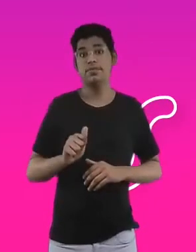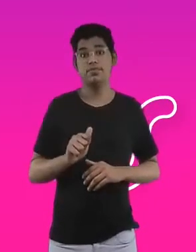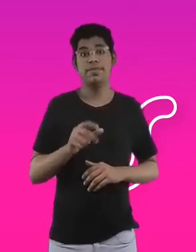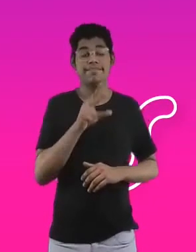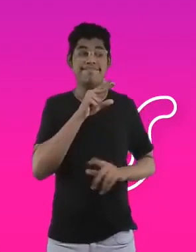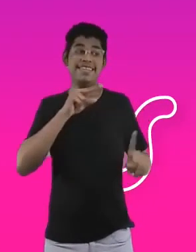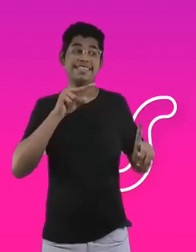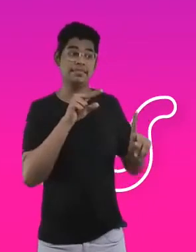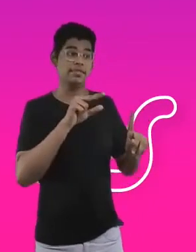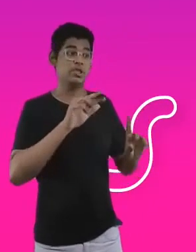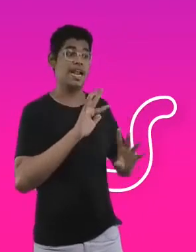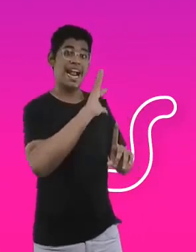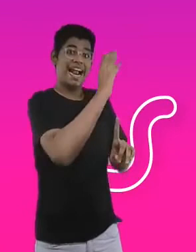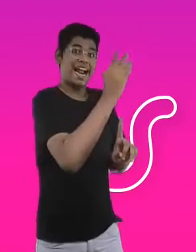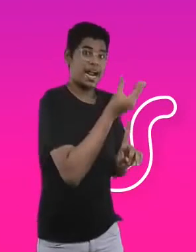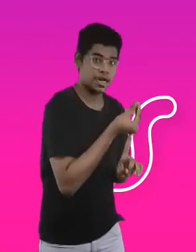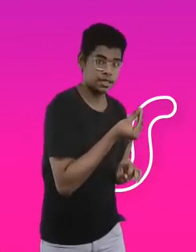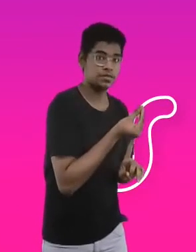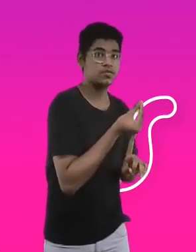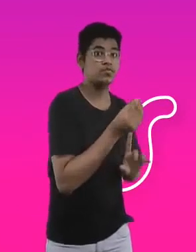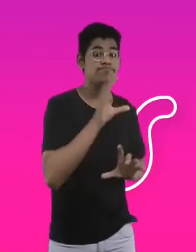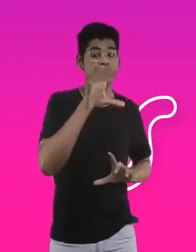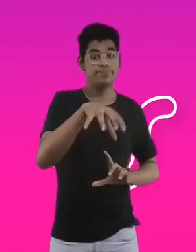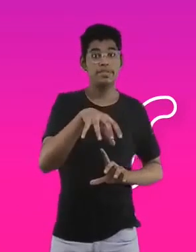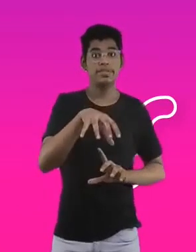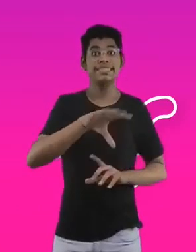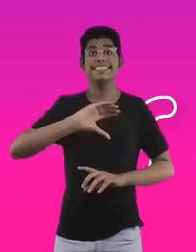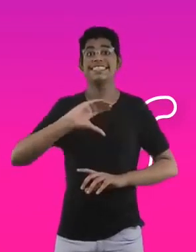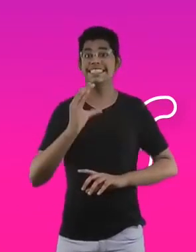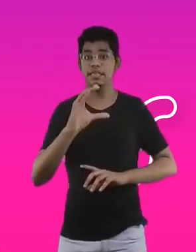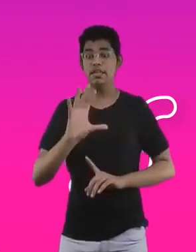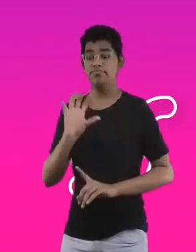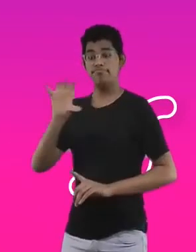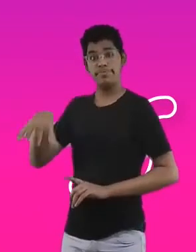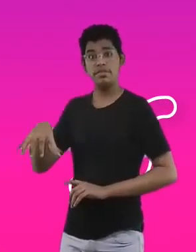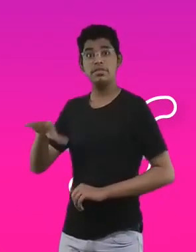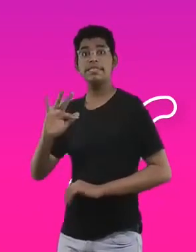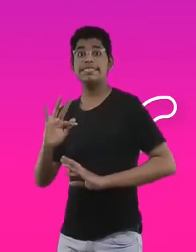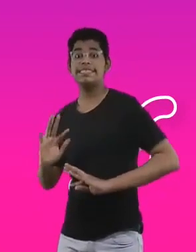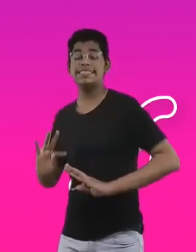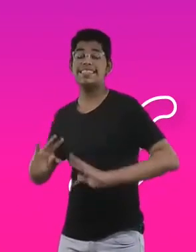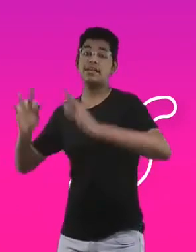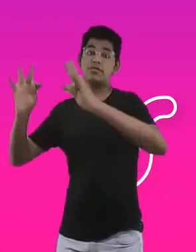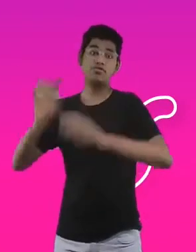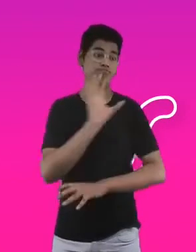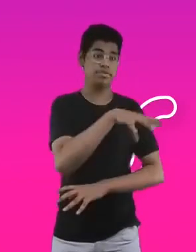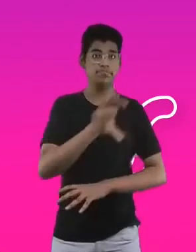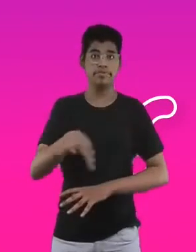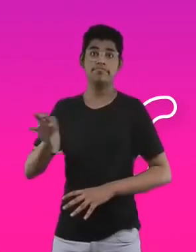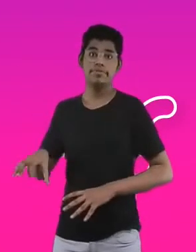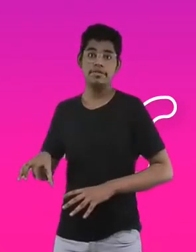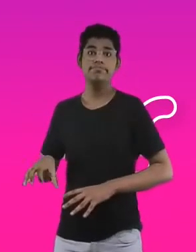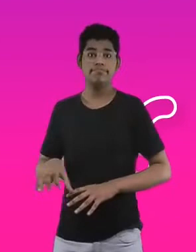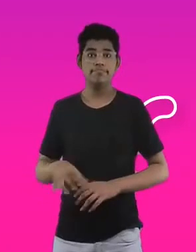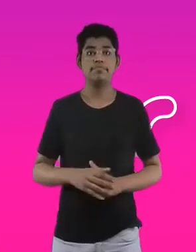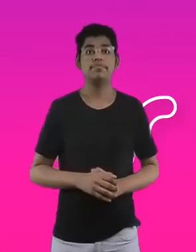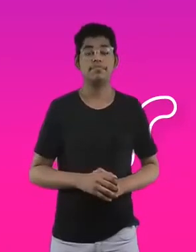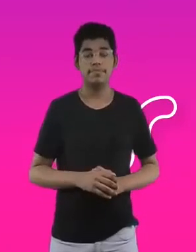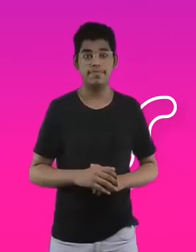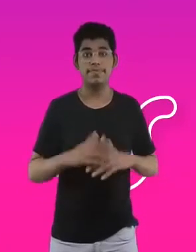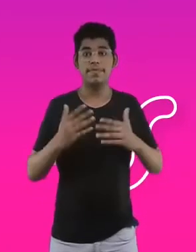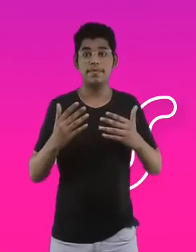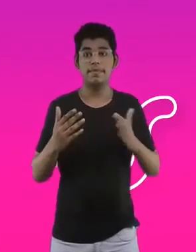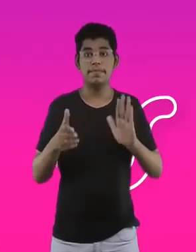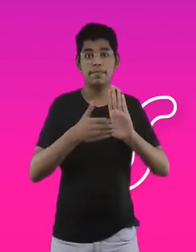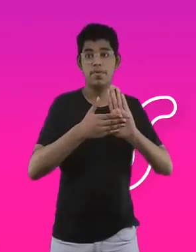da arte, o campo da ciência e o campo da tecnologia, e a perspectiva de inovação. Isso quer dizer que todos esses campos,